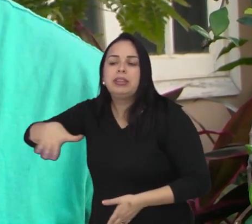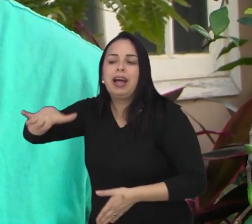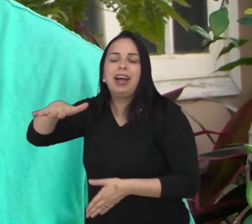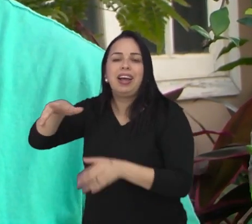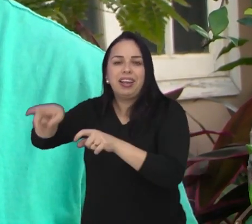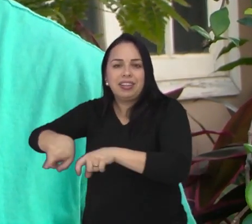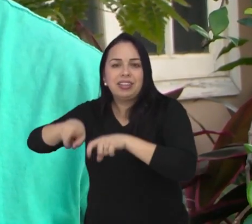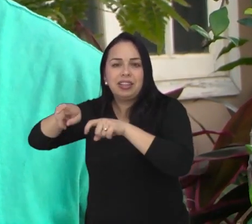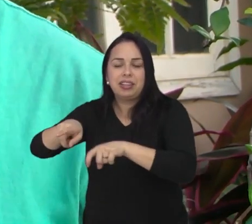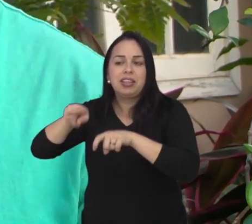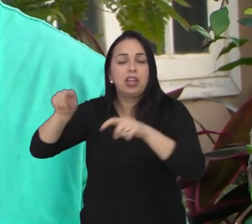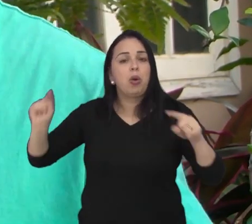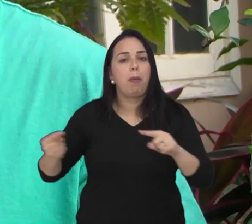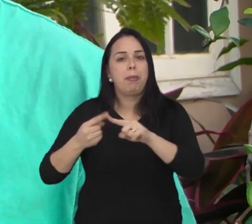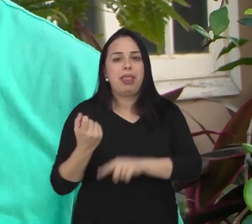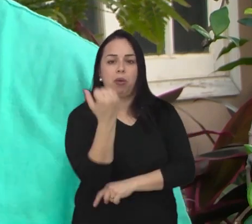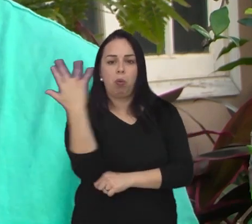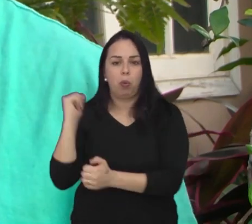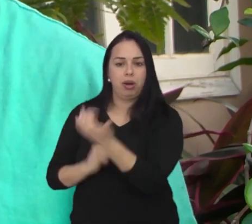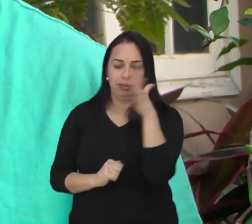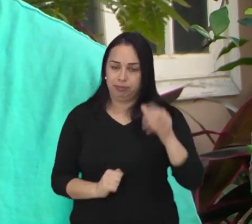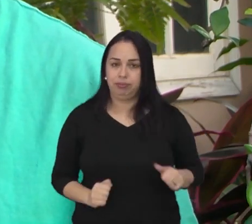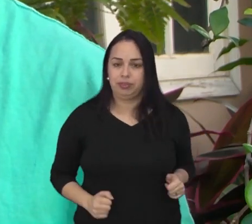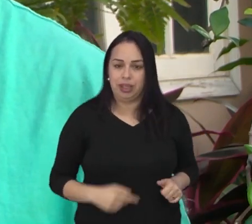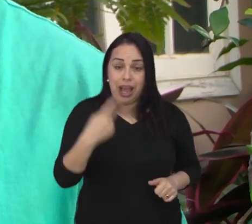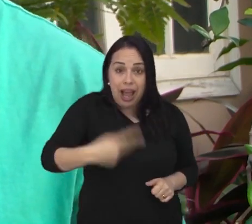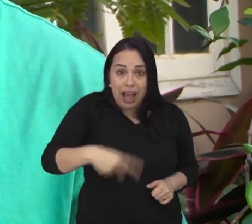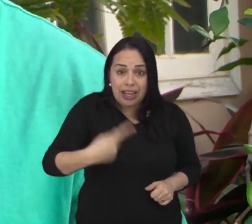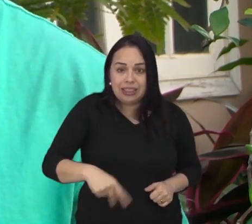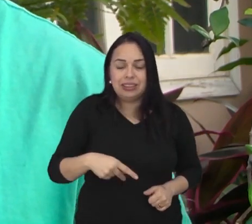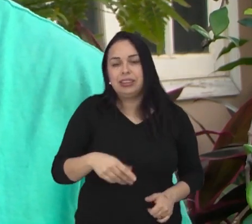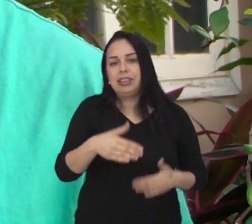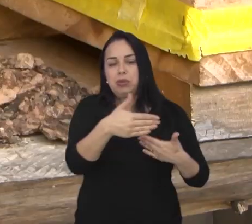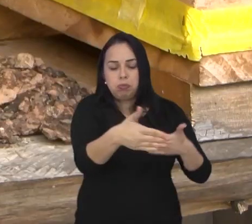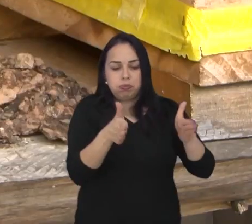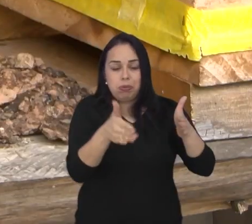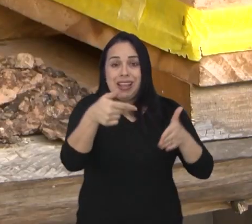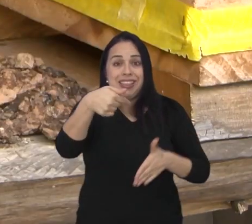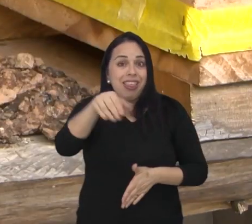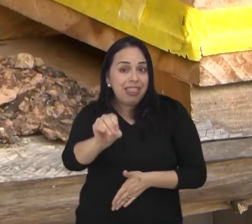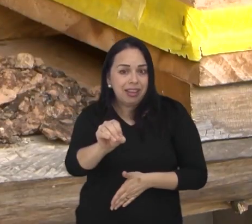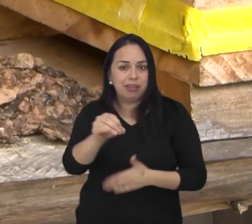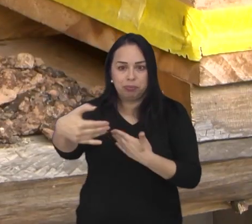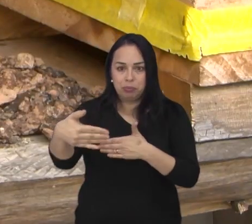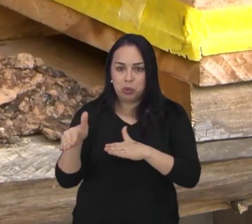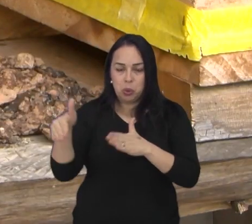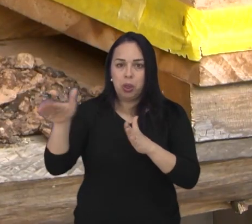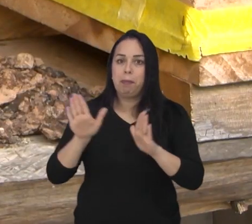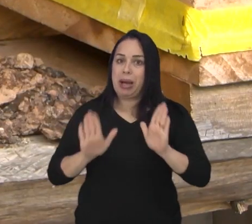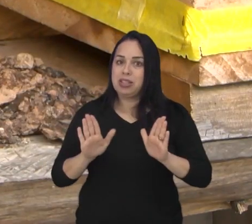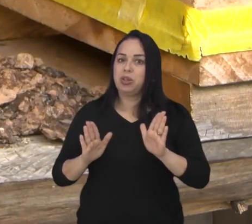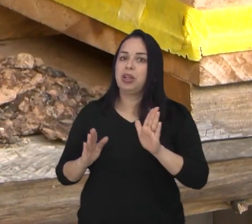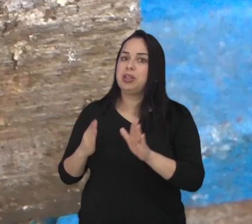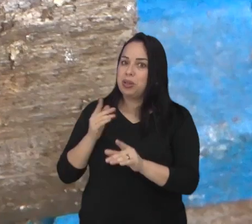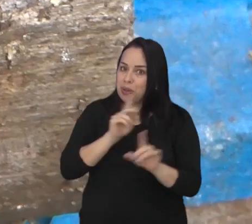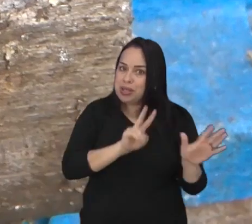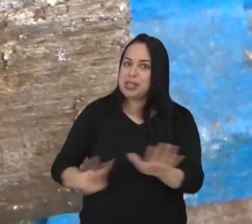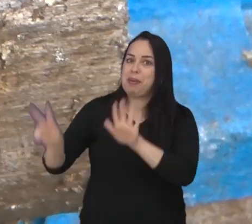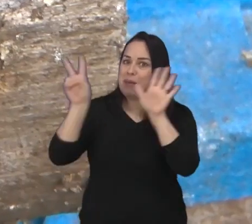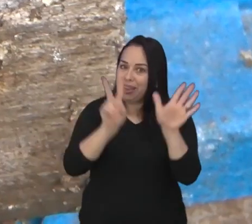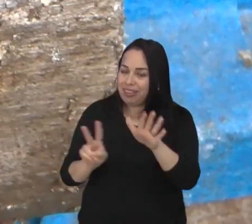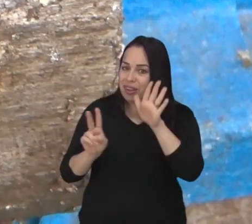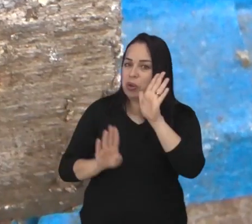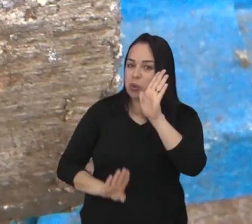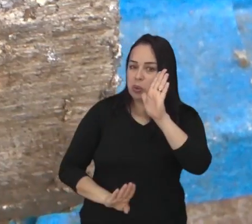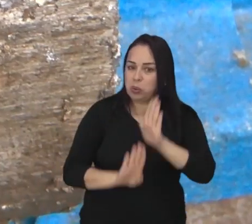de resgate para cá, que é de supressão das árvores aí quando ocorre. Aqui são cerca de 70 colmeias atualmente, número